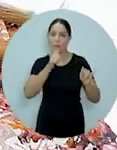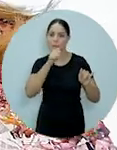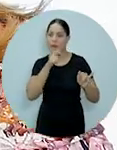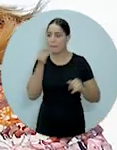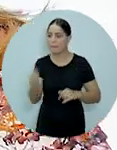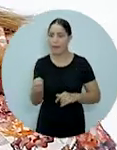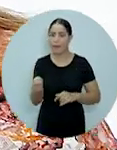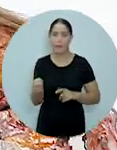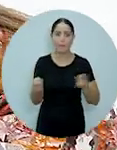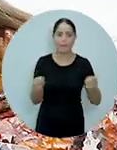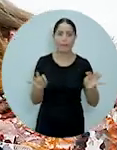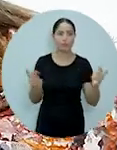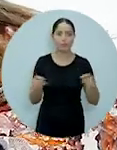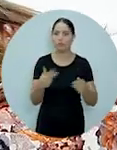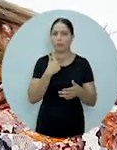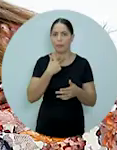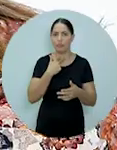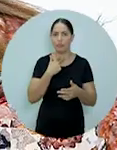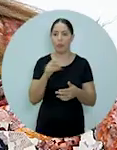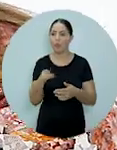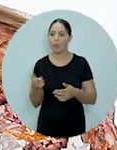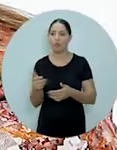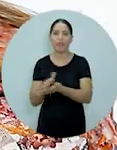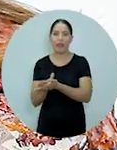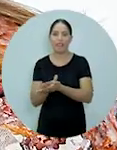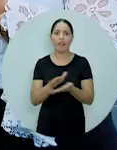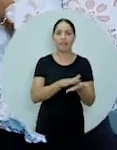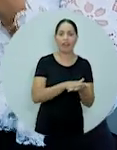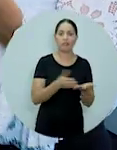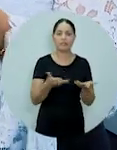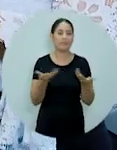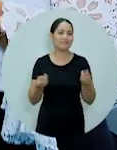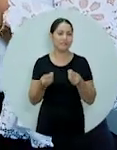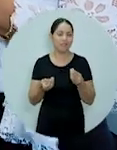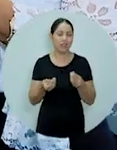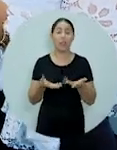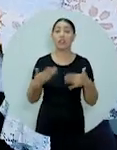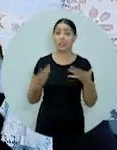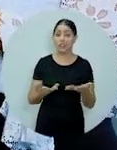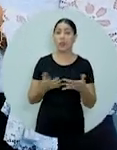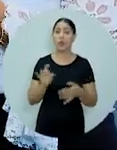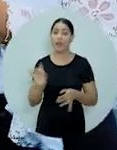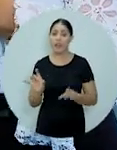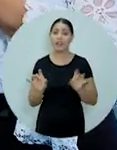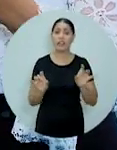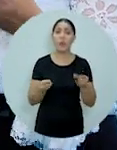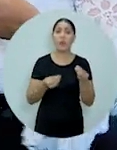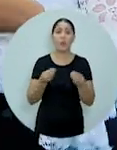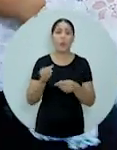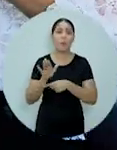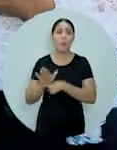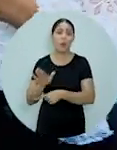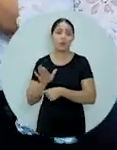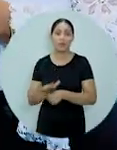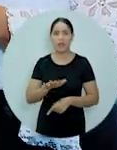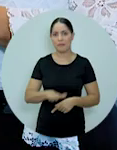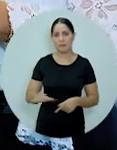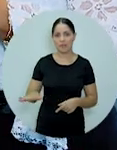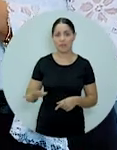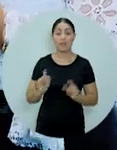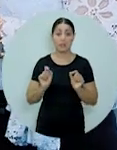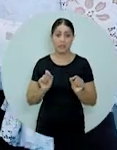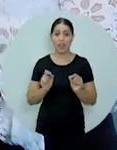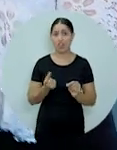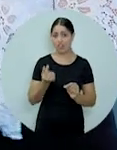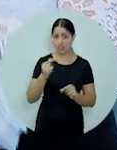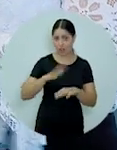olha, só você que vai ter que pagar e o outro não vai ter que arcar com nada. Aí eu tenho que achar aí pela proporcionalidade. Quanto é que cada um vai acabar